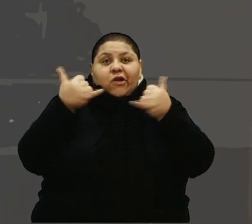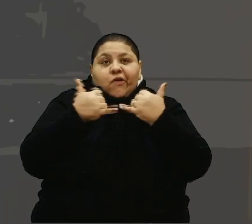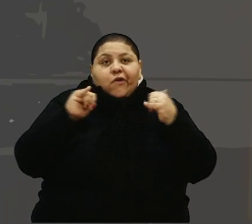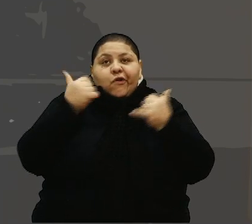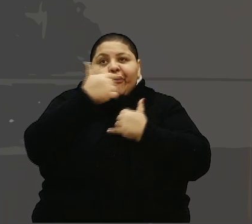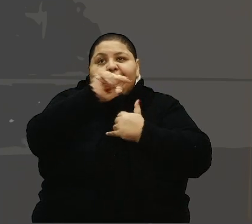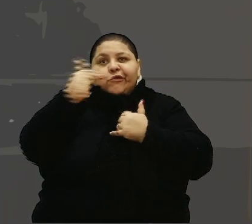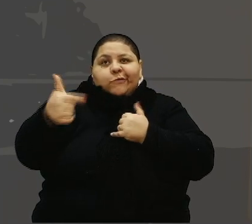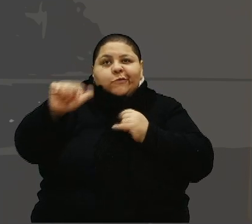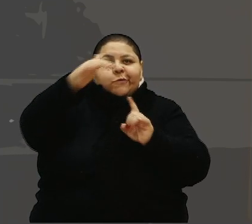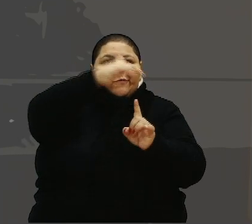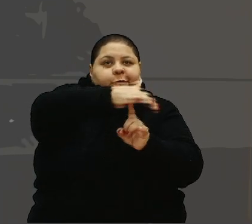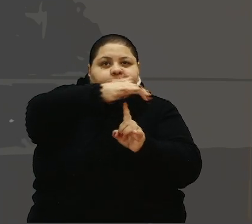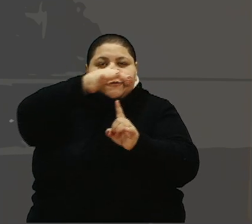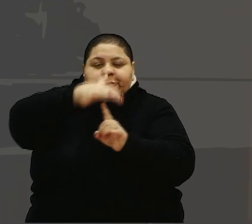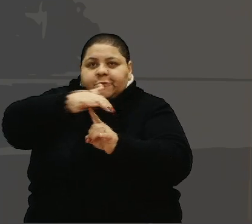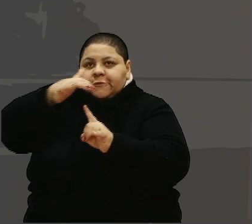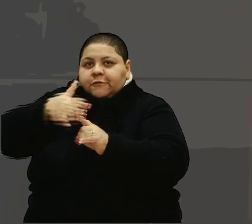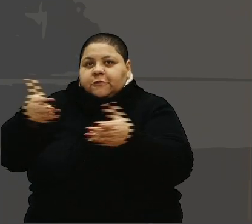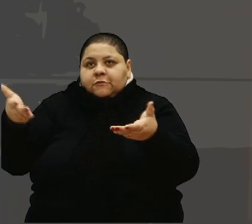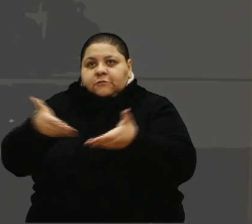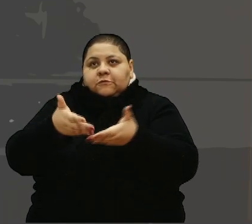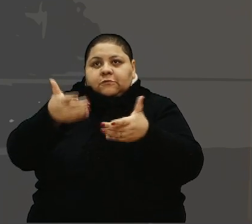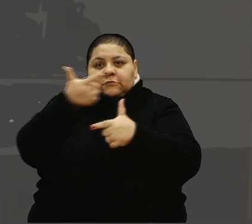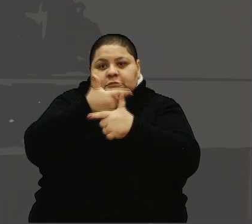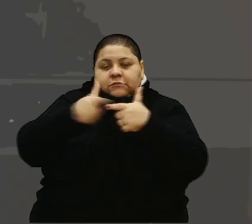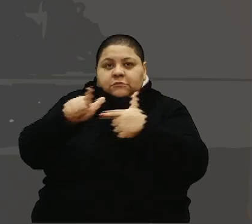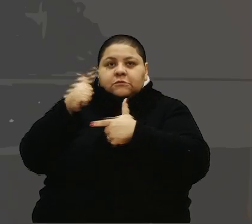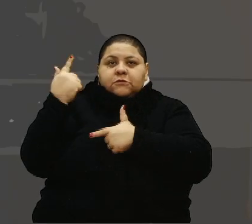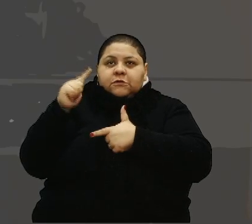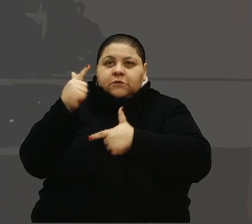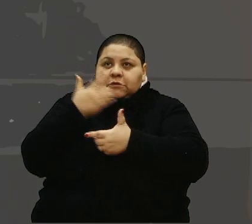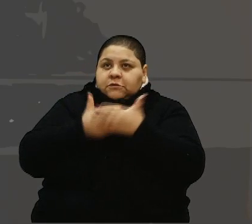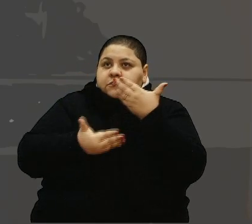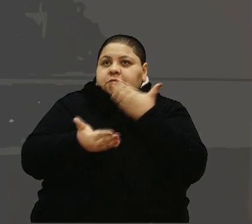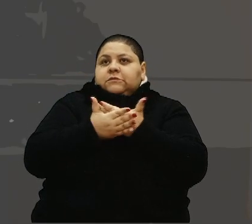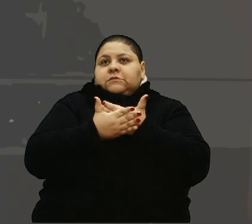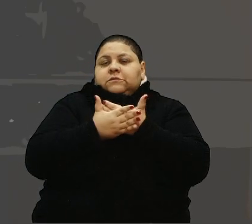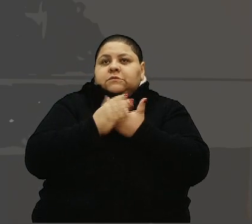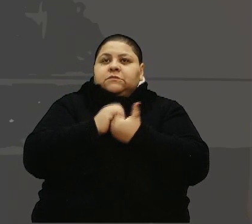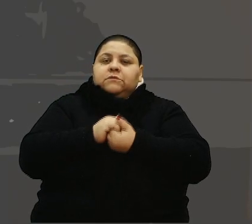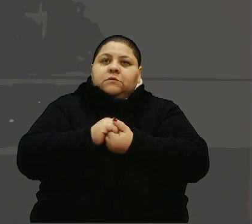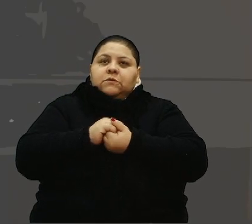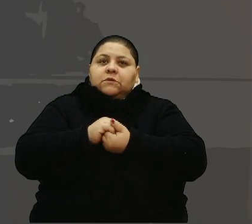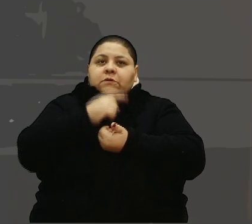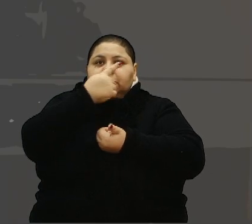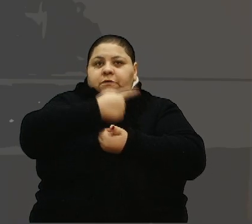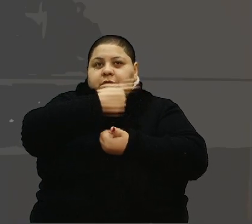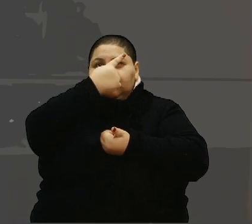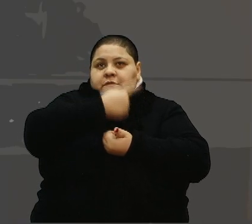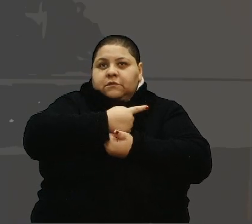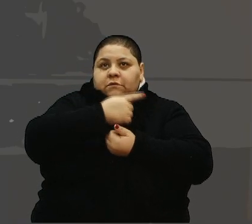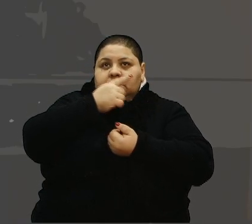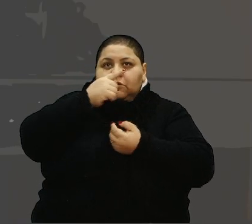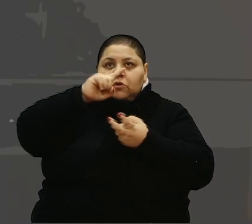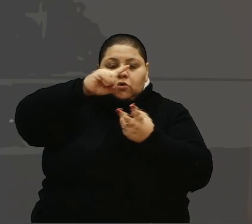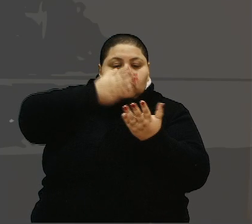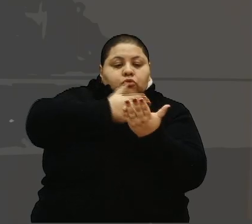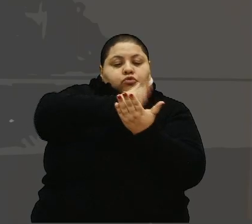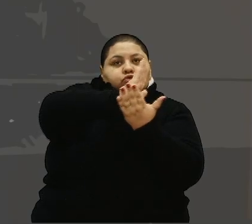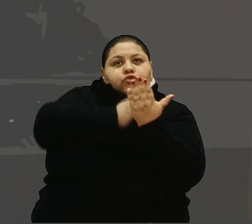outras estações, né, que estão sendo espalhadas por Goiânia toda. Aqui, ó, basicamente, os dois eixões,